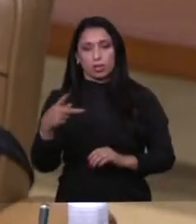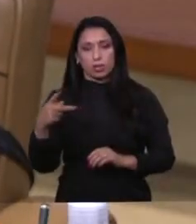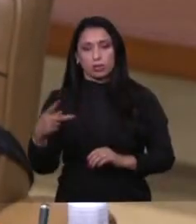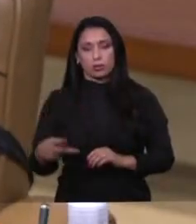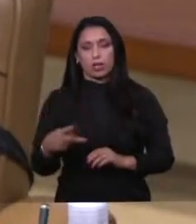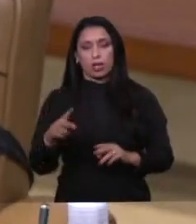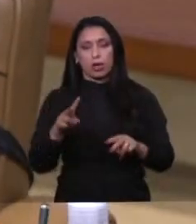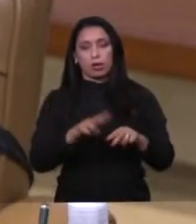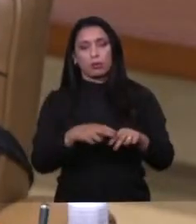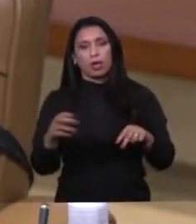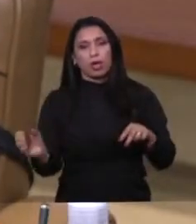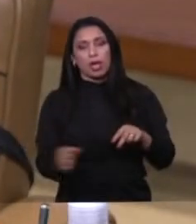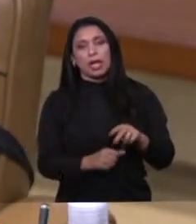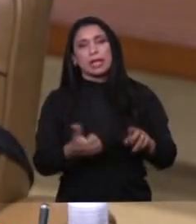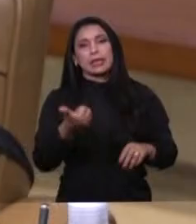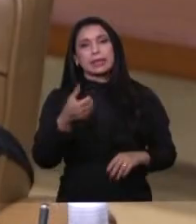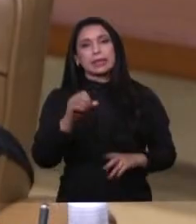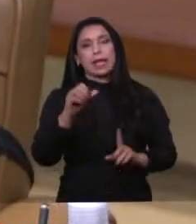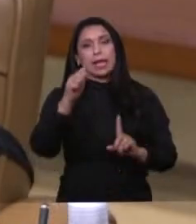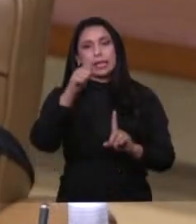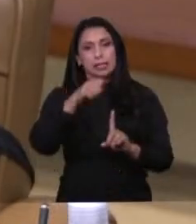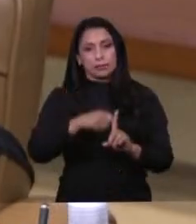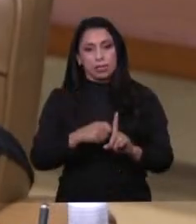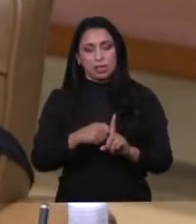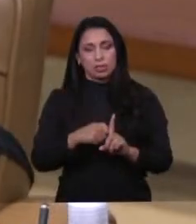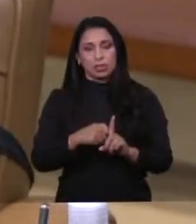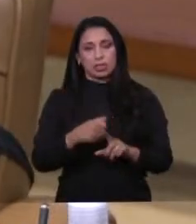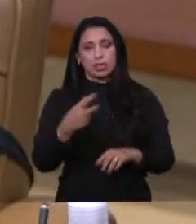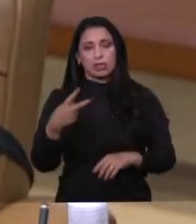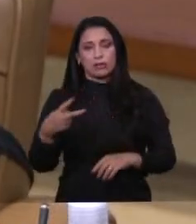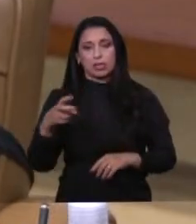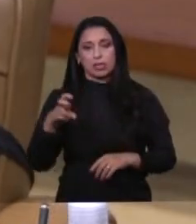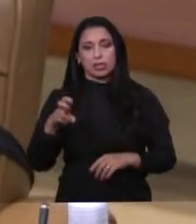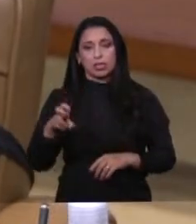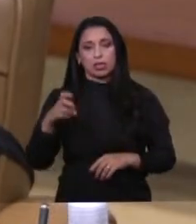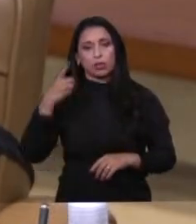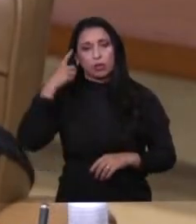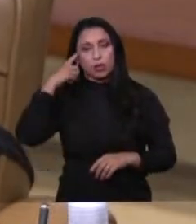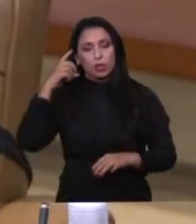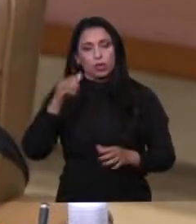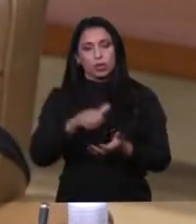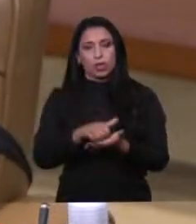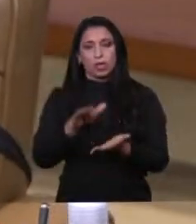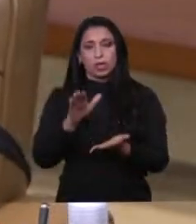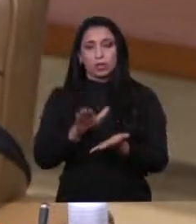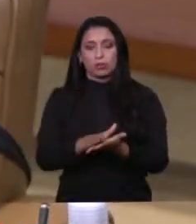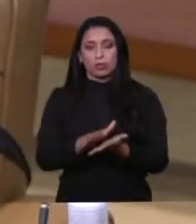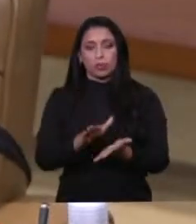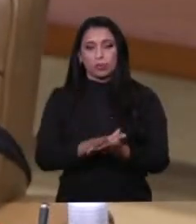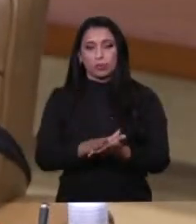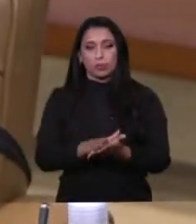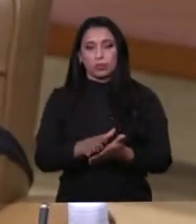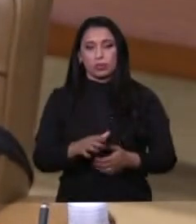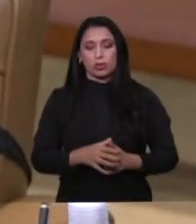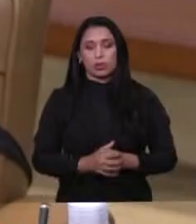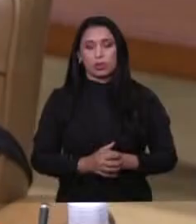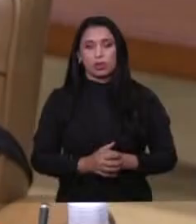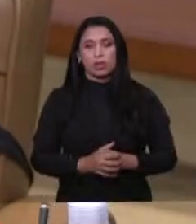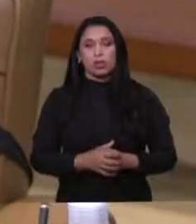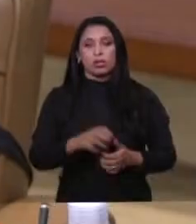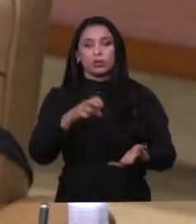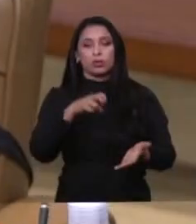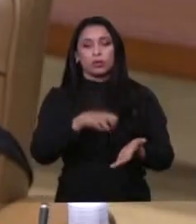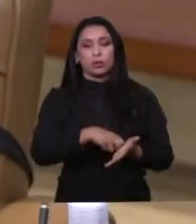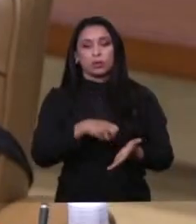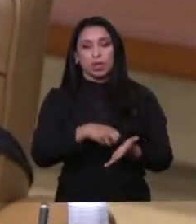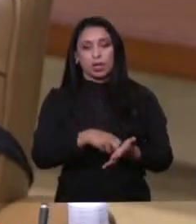de detenção de 10 meses, e 25 dias multa. Custas pelo condenado, eu